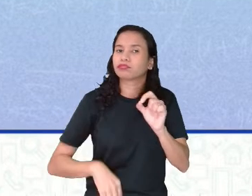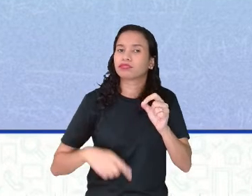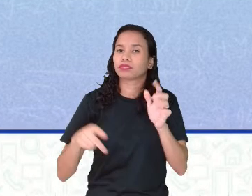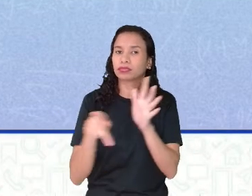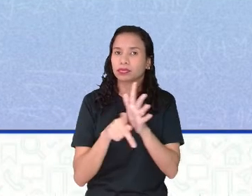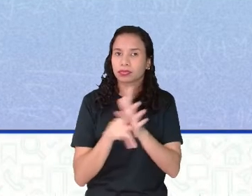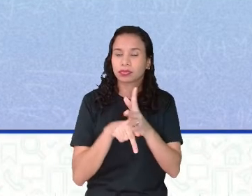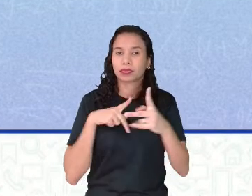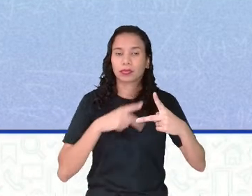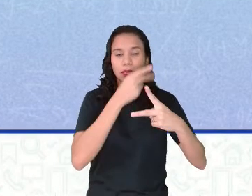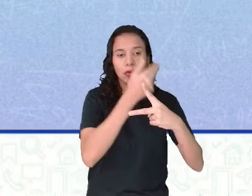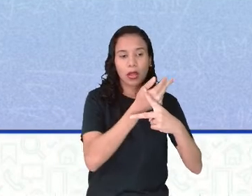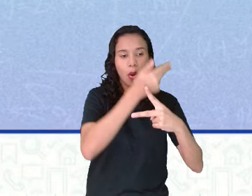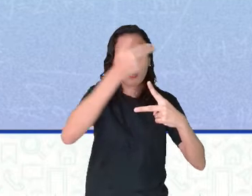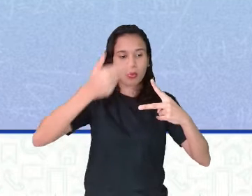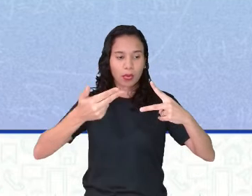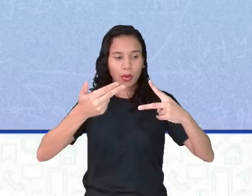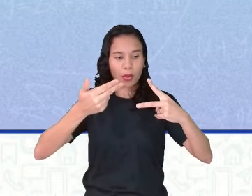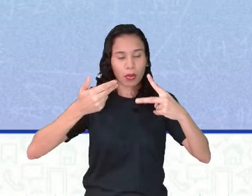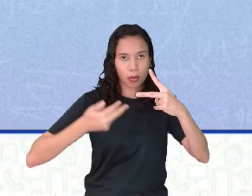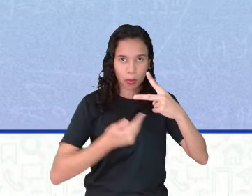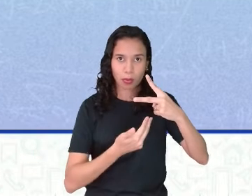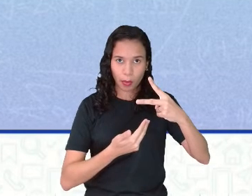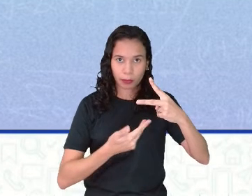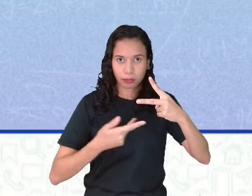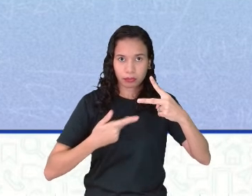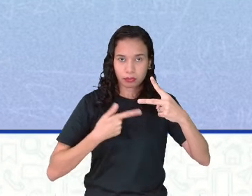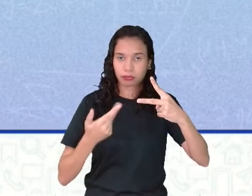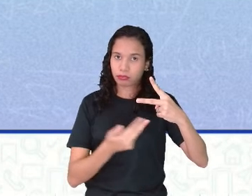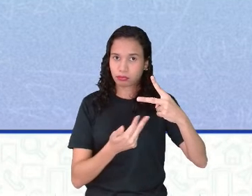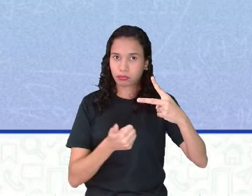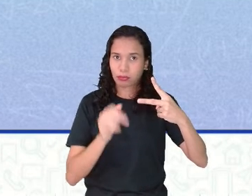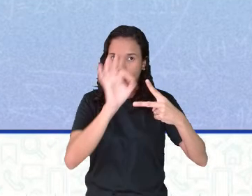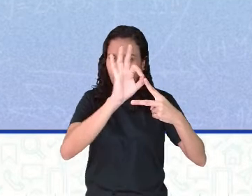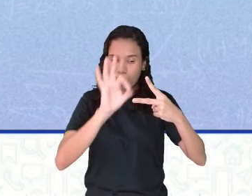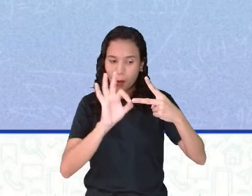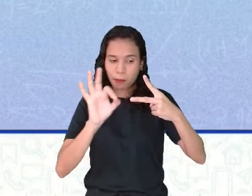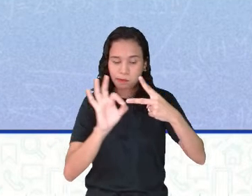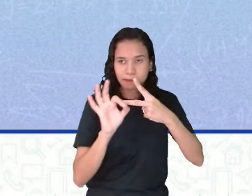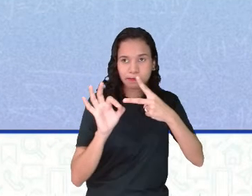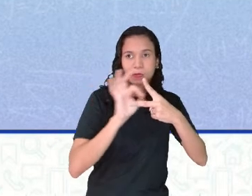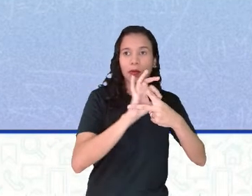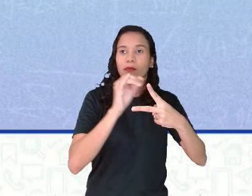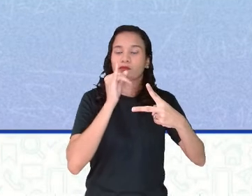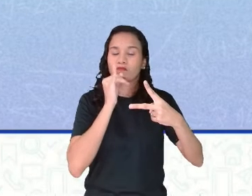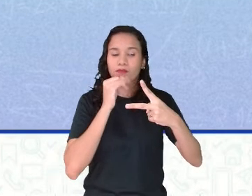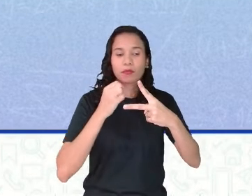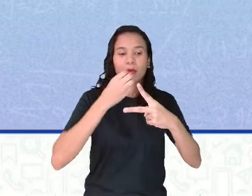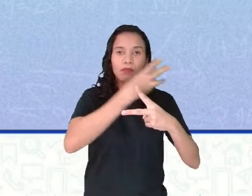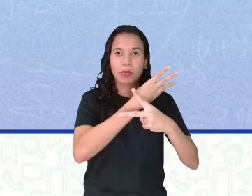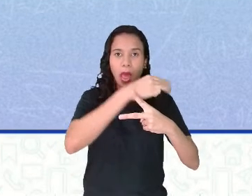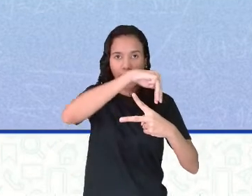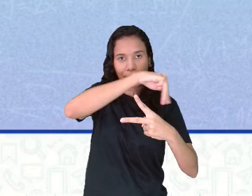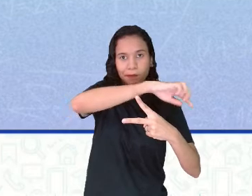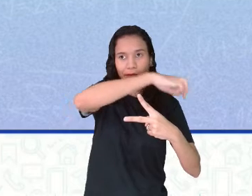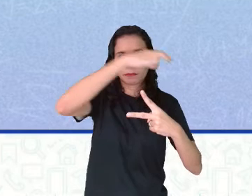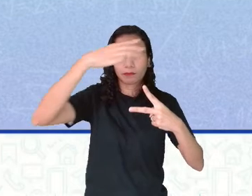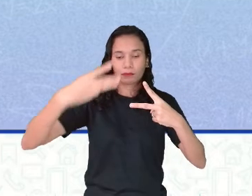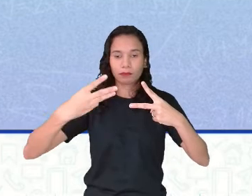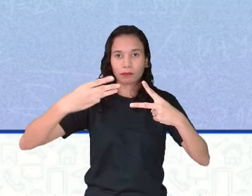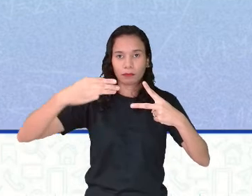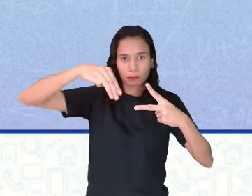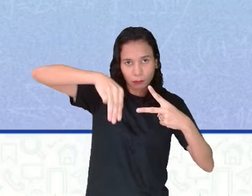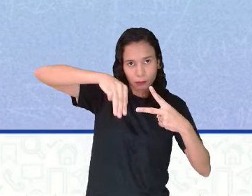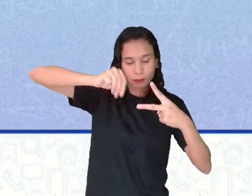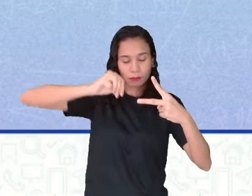triângulos que possuem os 3 lados de mesma medida. Então, se eu tenho aqui, ó, 3 metros, aqui